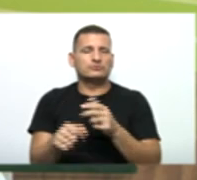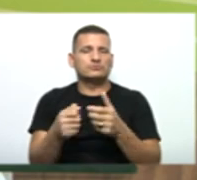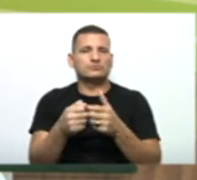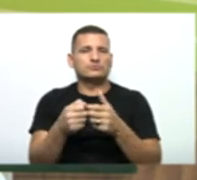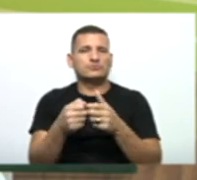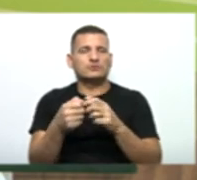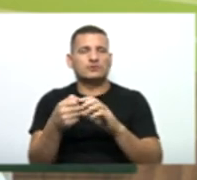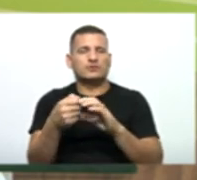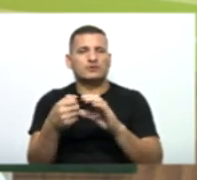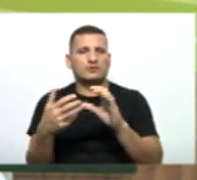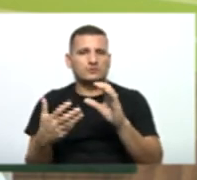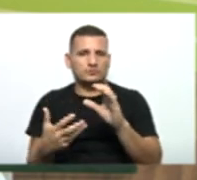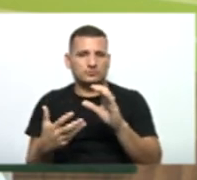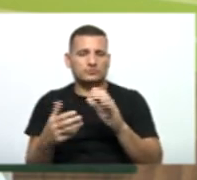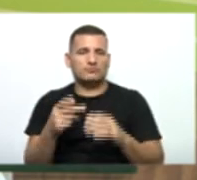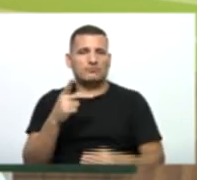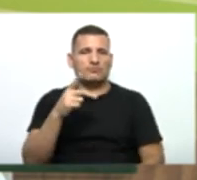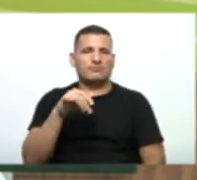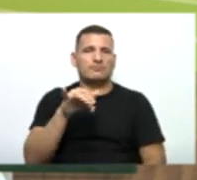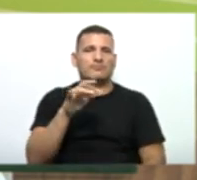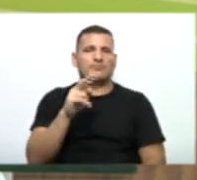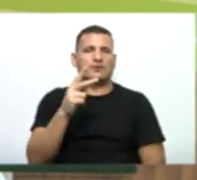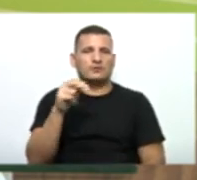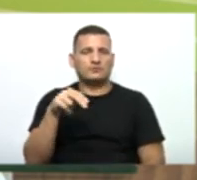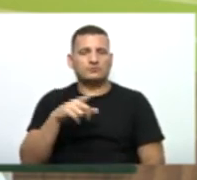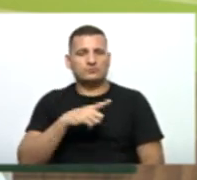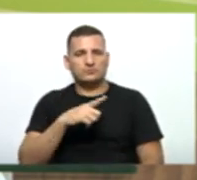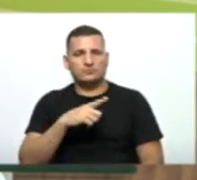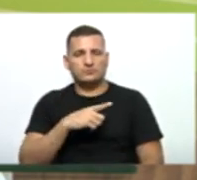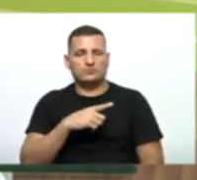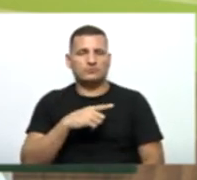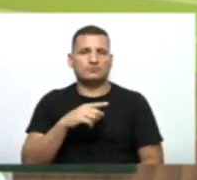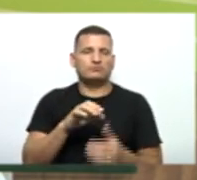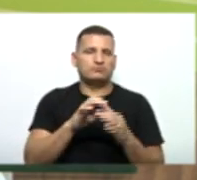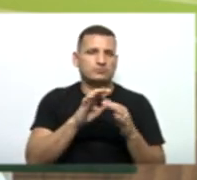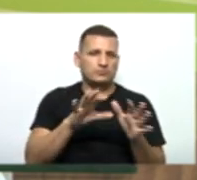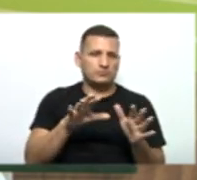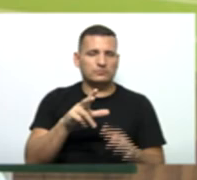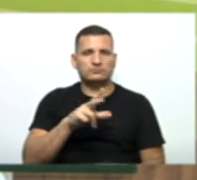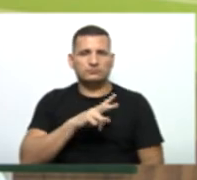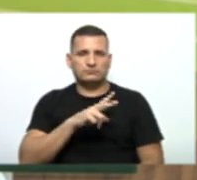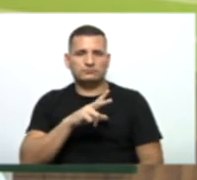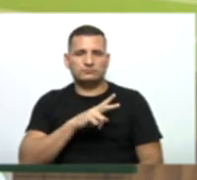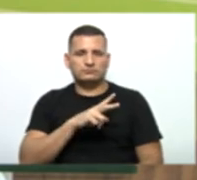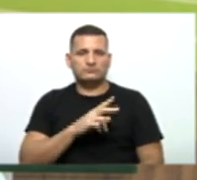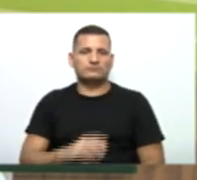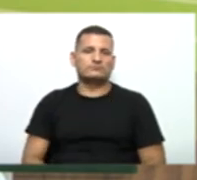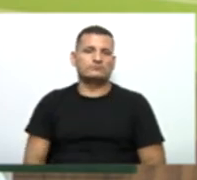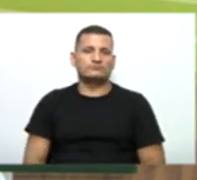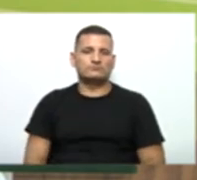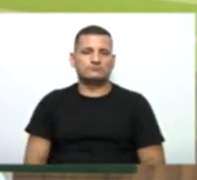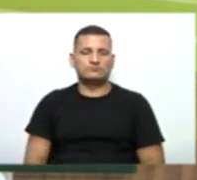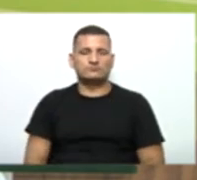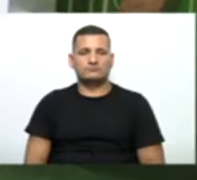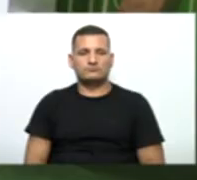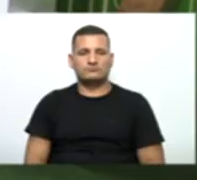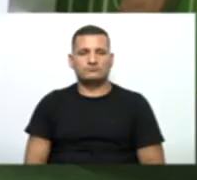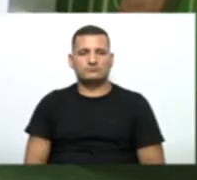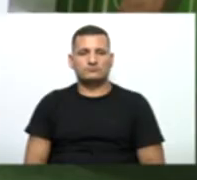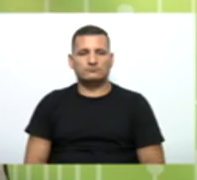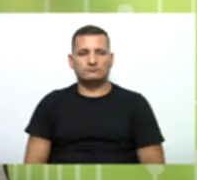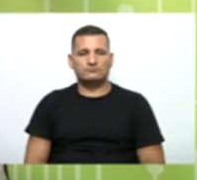existe somente o público e o privado, e eles são definidos no próprio nome do atributo do método.